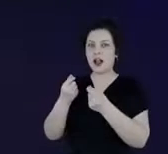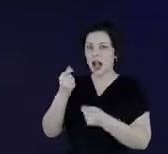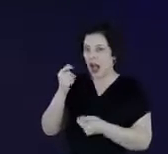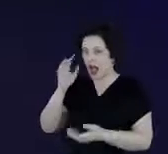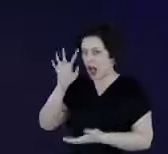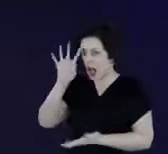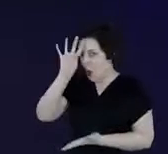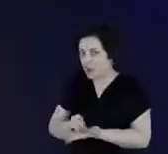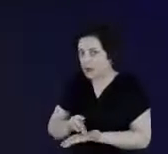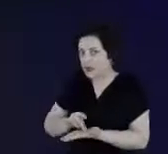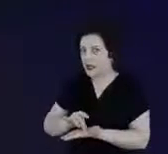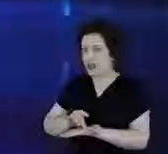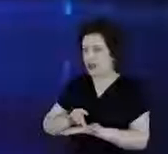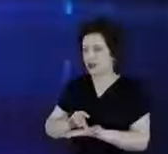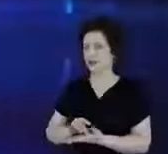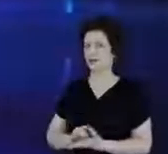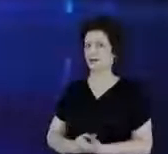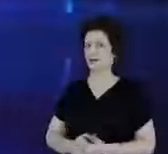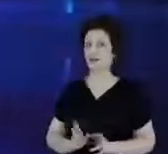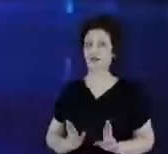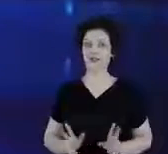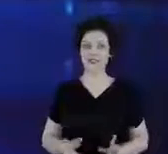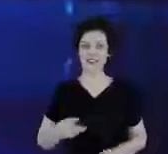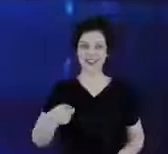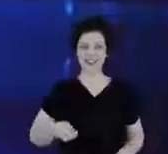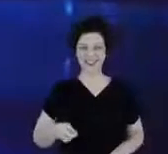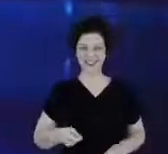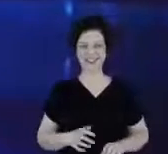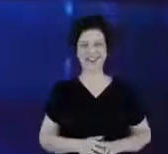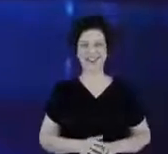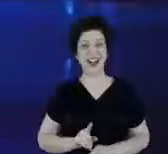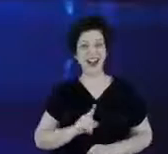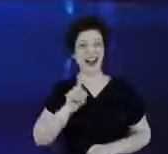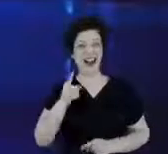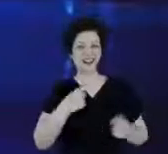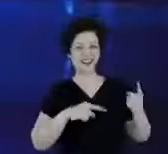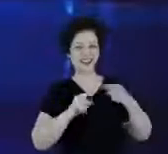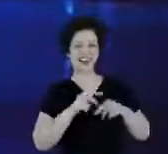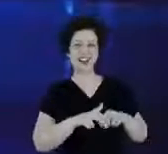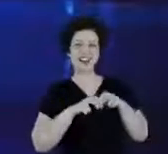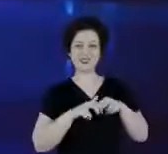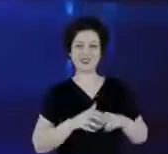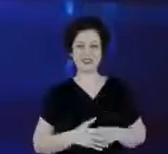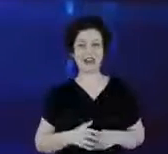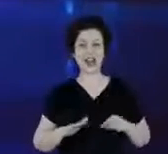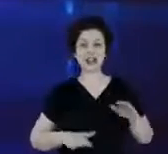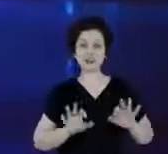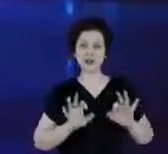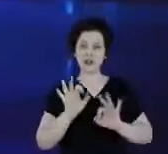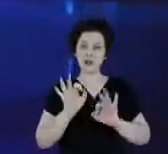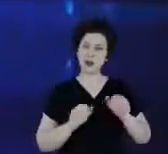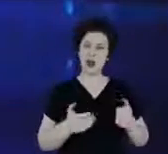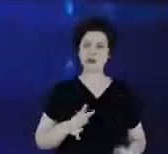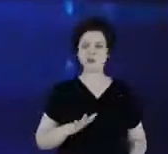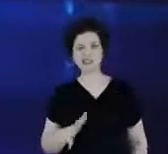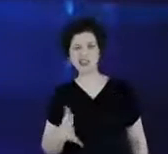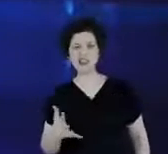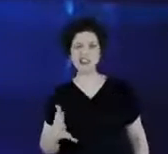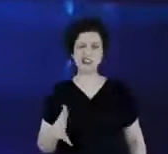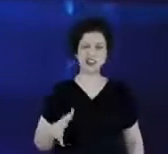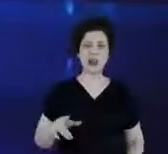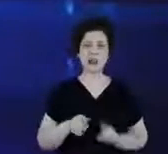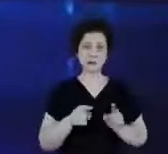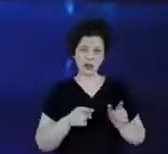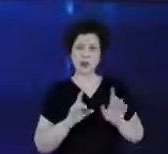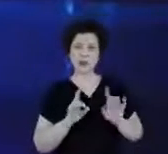nessa outra parte que é de seguir não é E lá eu acho que o sucesso é devido a isso as vezes até o plano é mais ou menos tá mas só